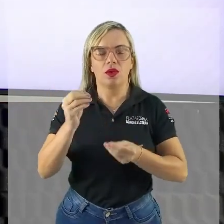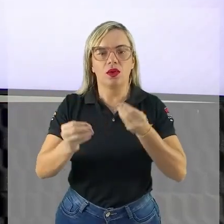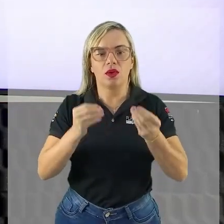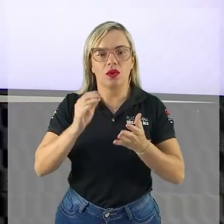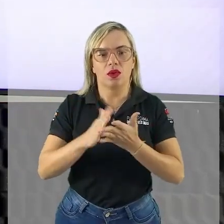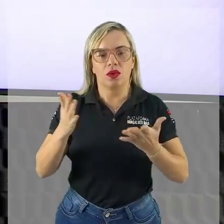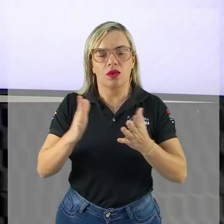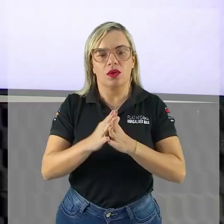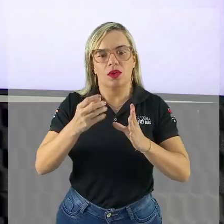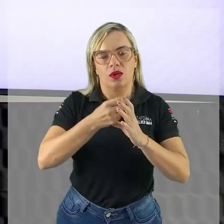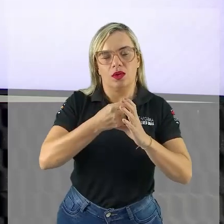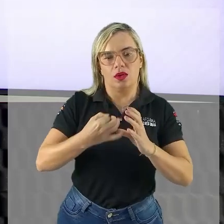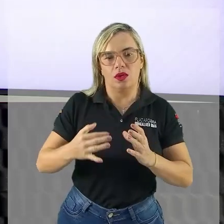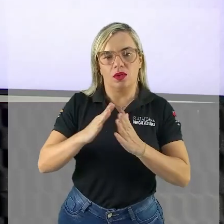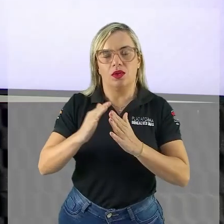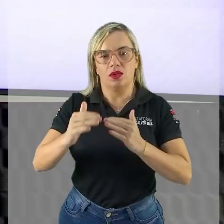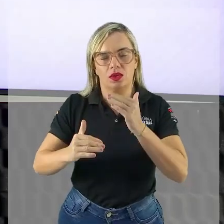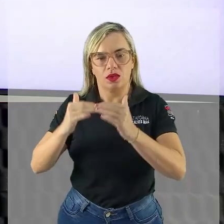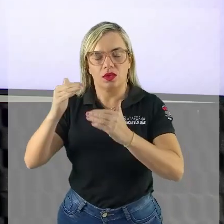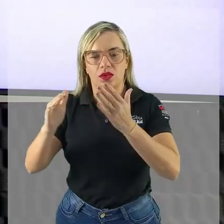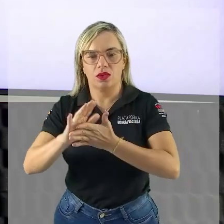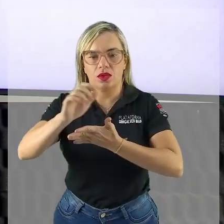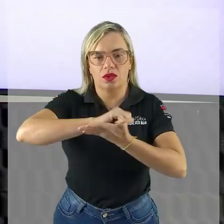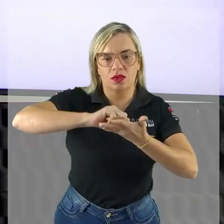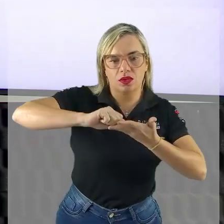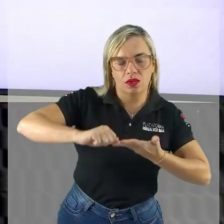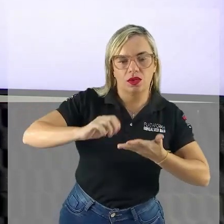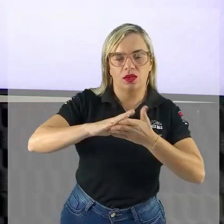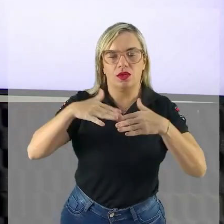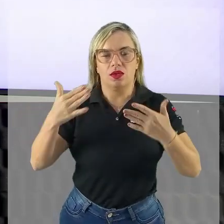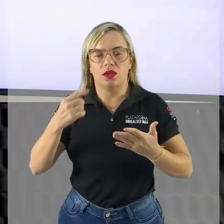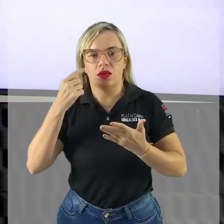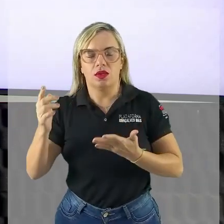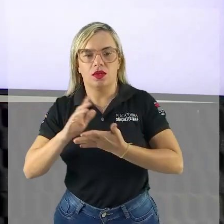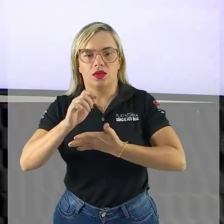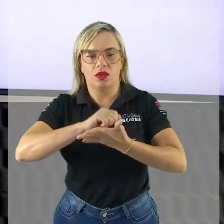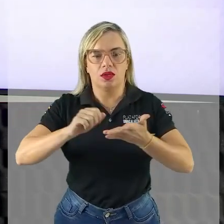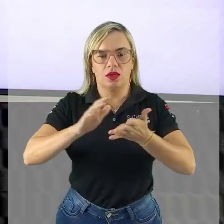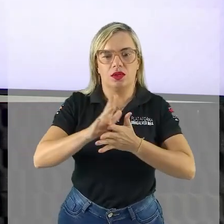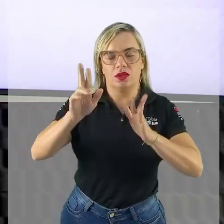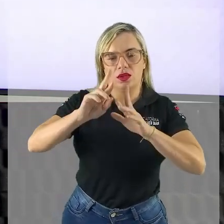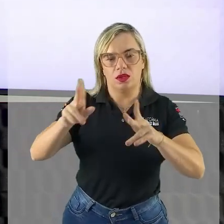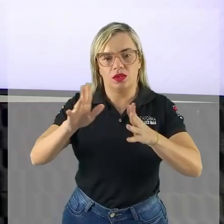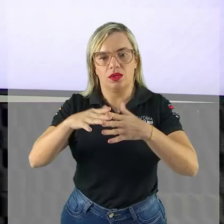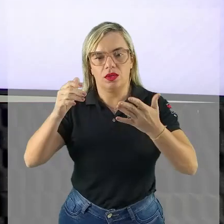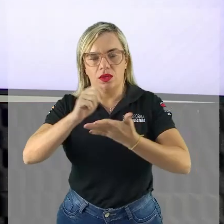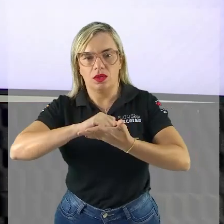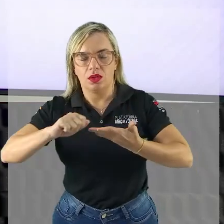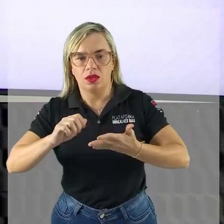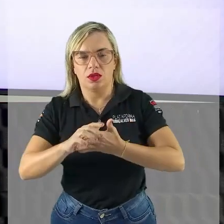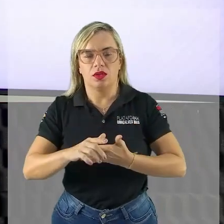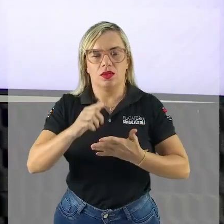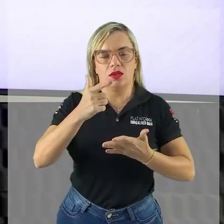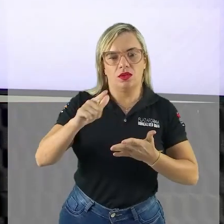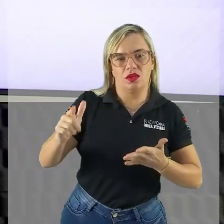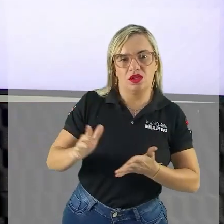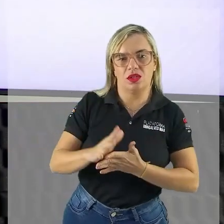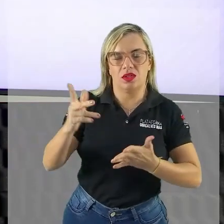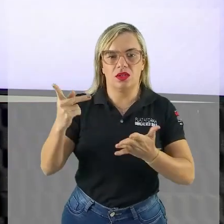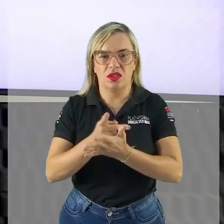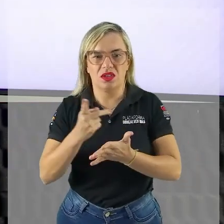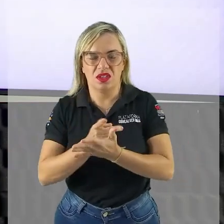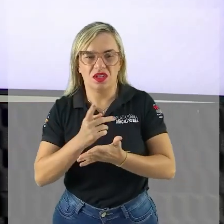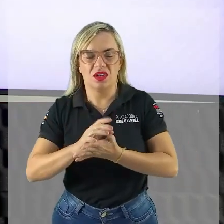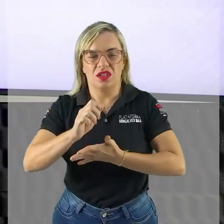estilo avançado de escrita. O que é que eu quero dizer com estilo avançado de escrita? Uma escrita diferenciada, uma escrita sem cometer erros,